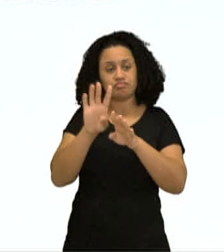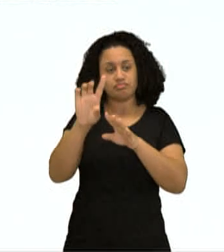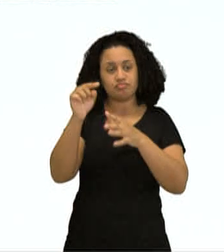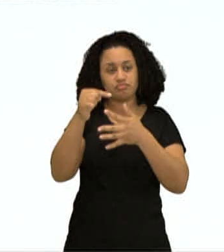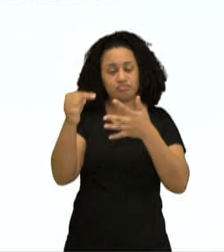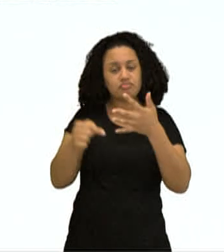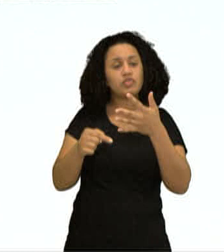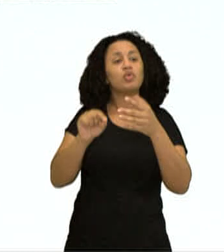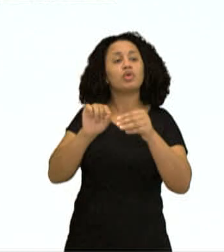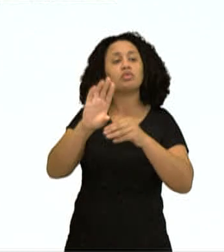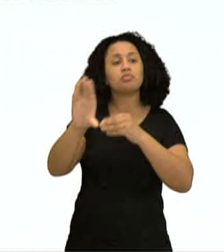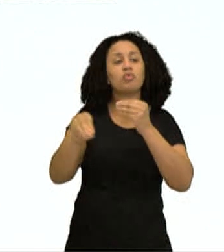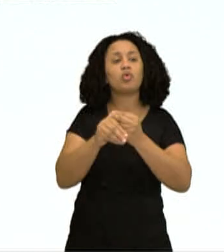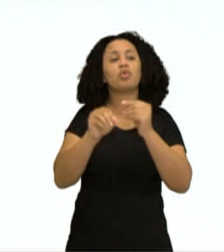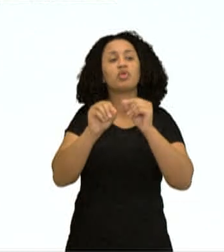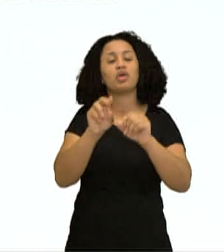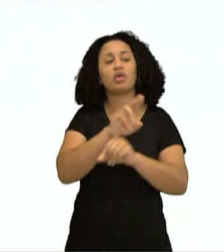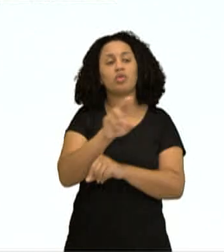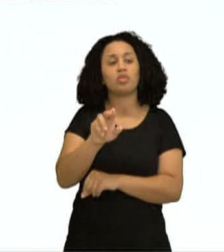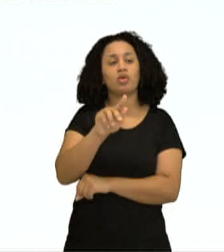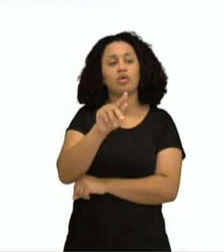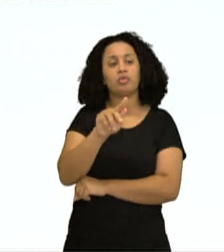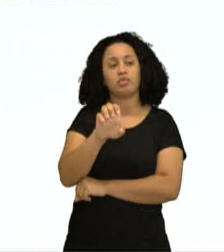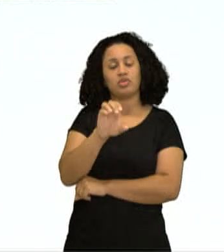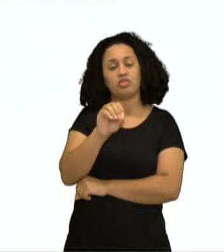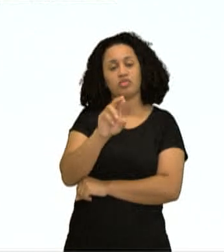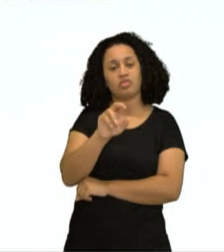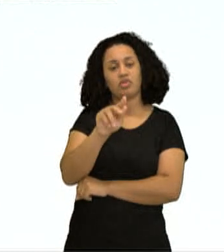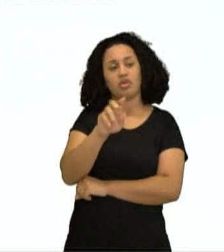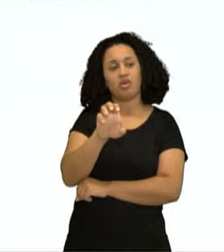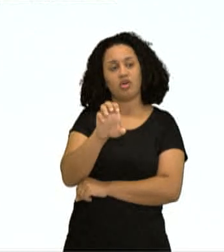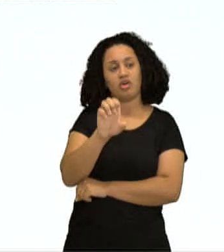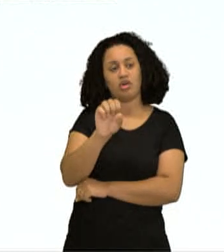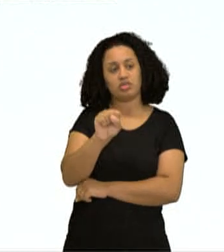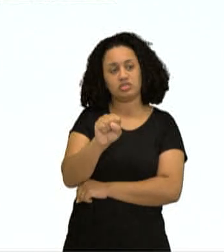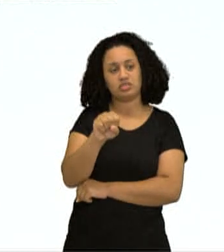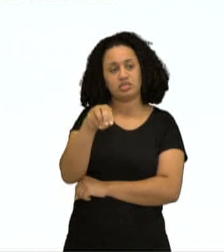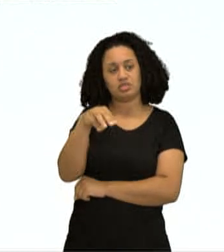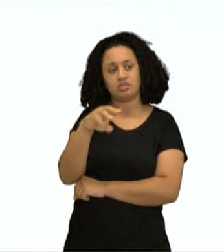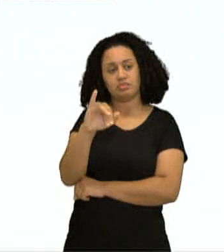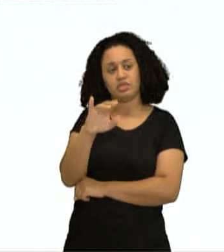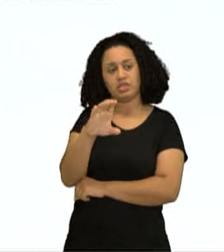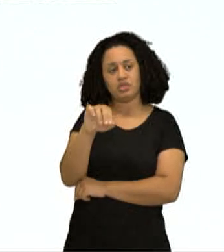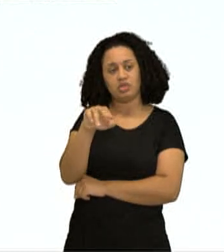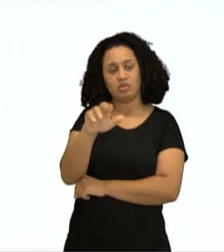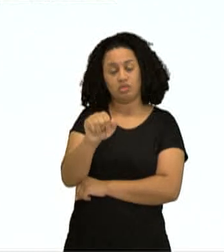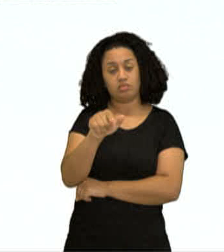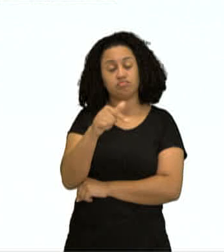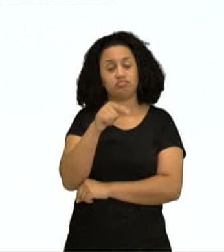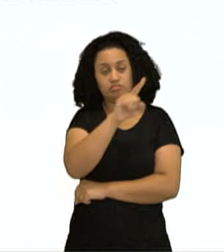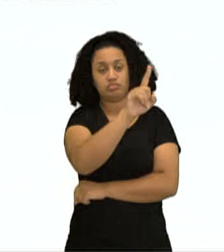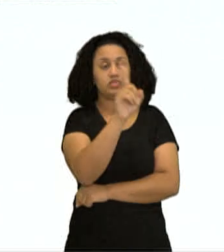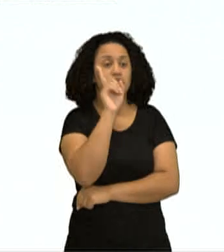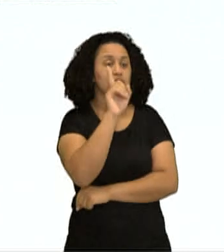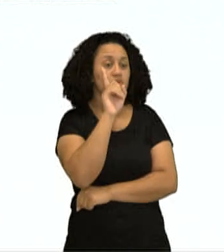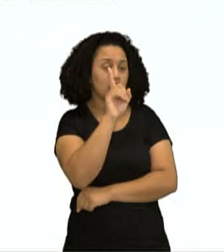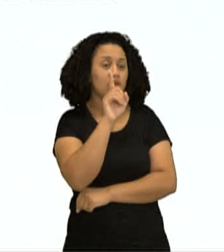deve ser acrescentado o nome do artista lituano Jorges Misiūnas, ok? Radicado nos Estados Unidos, e